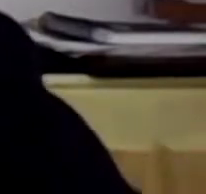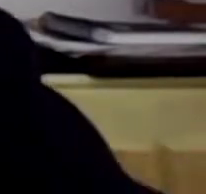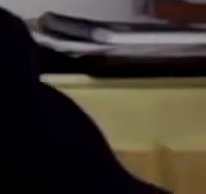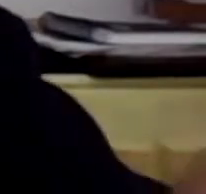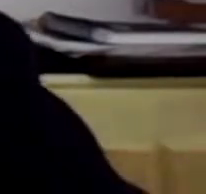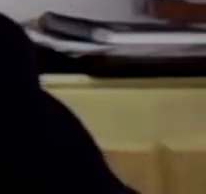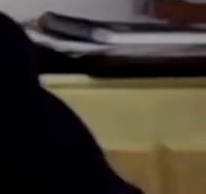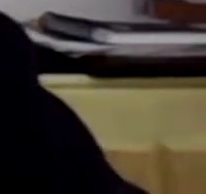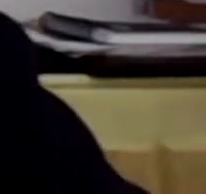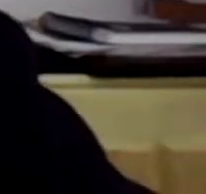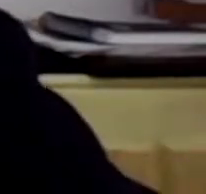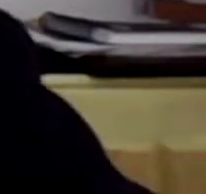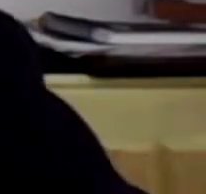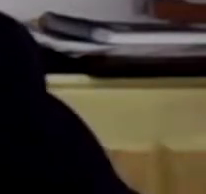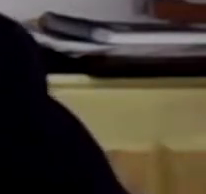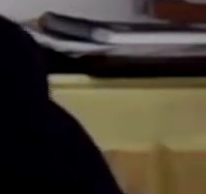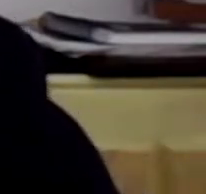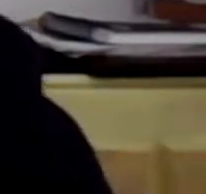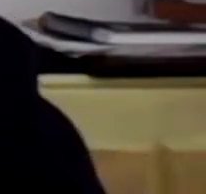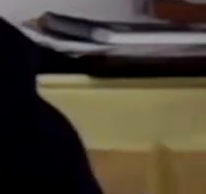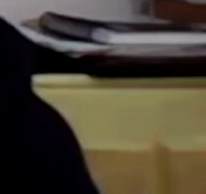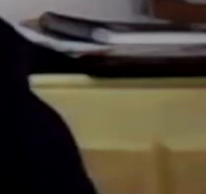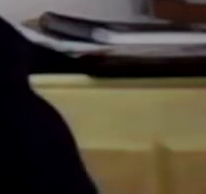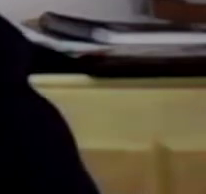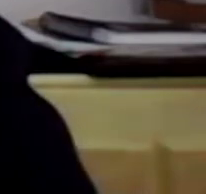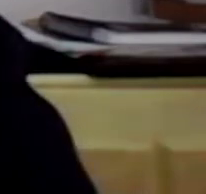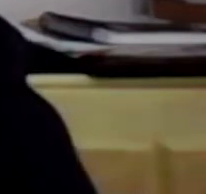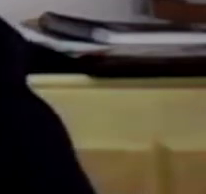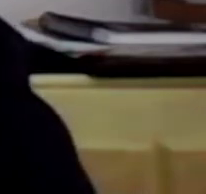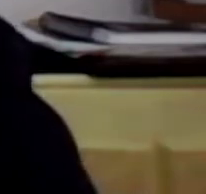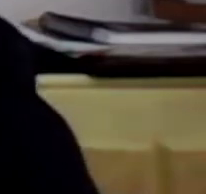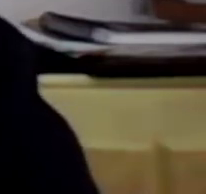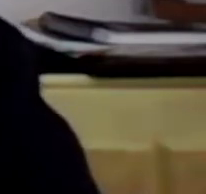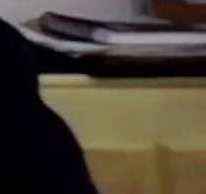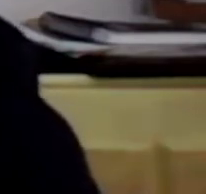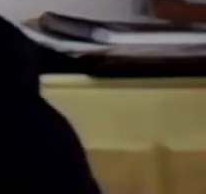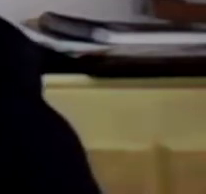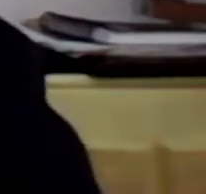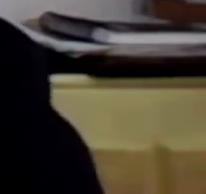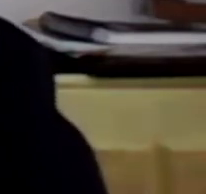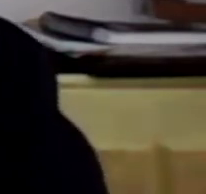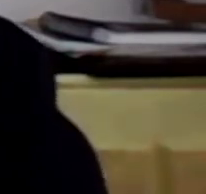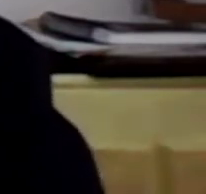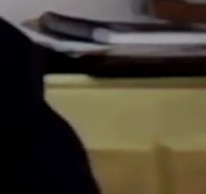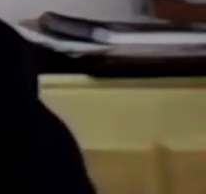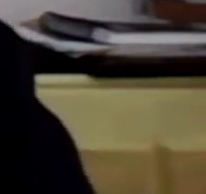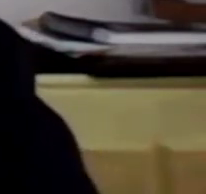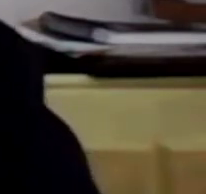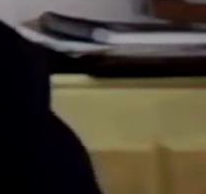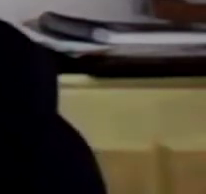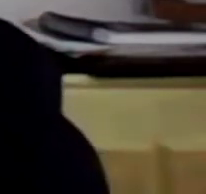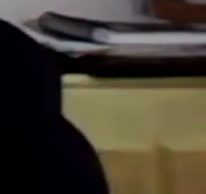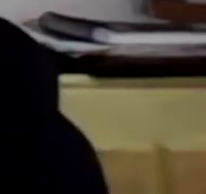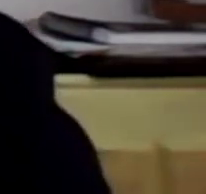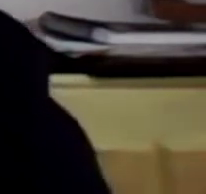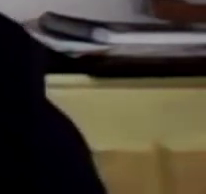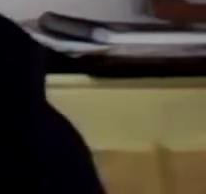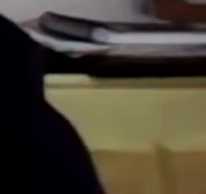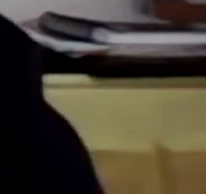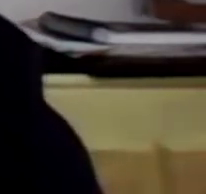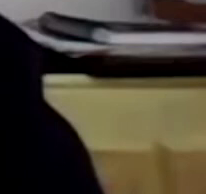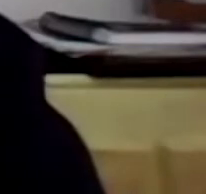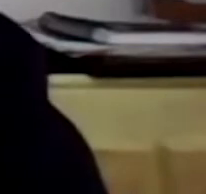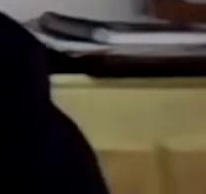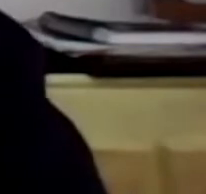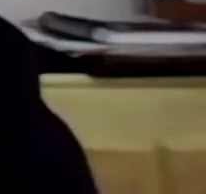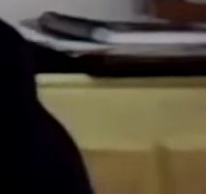Câmara, temos dito que, embora a gente esteja se colocando numa situação de oposição,